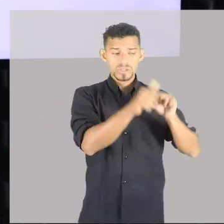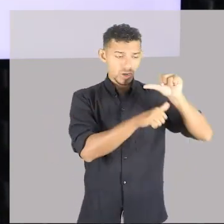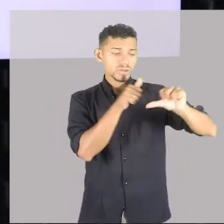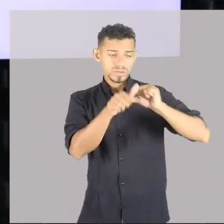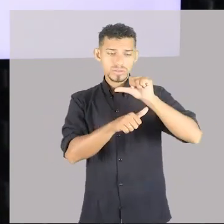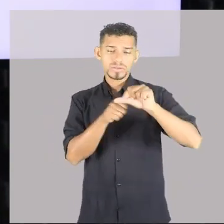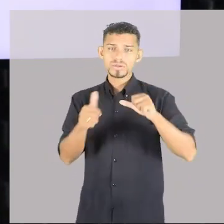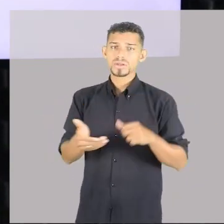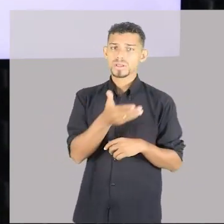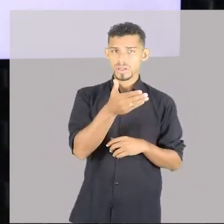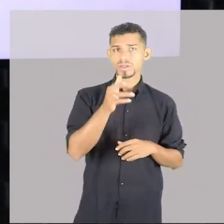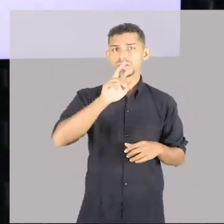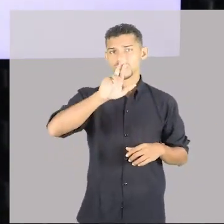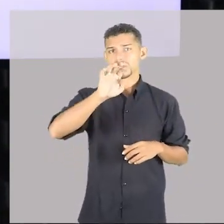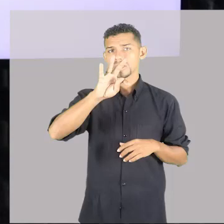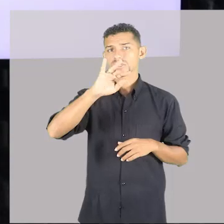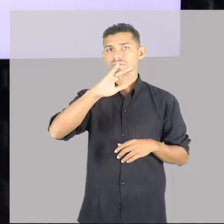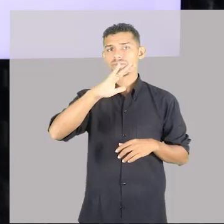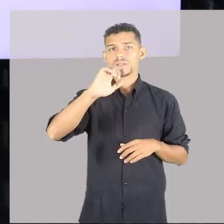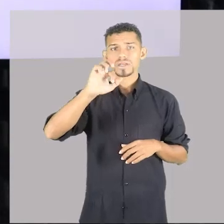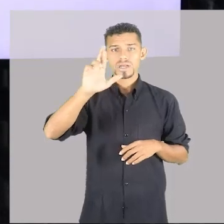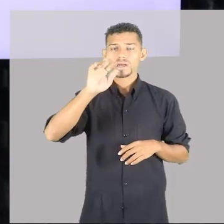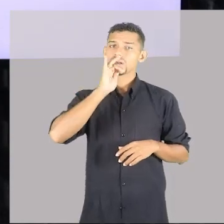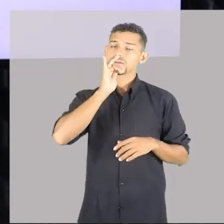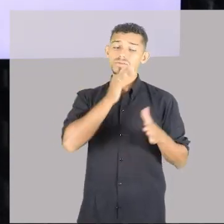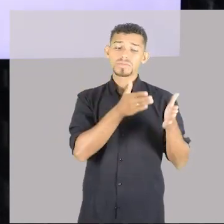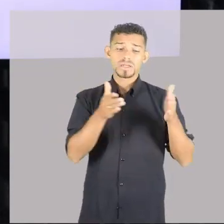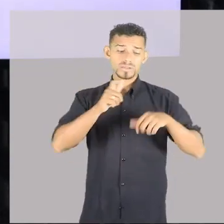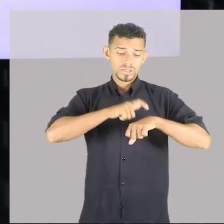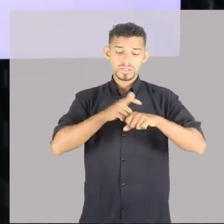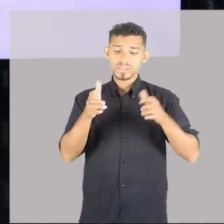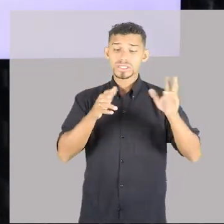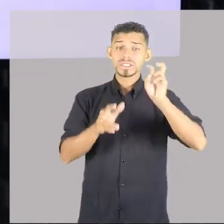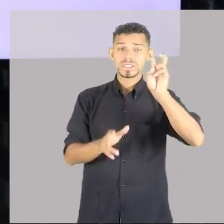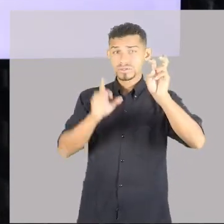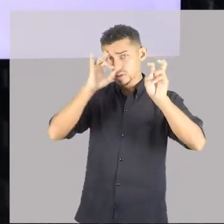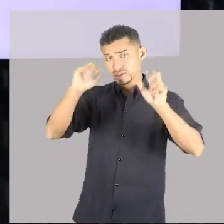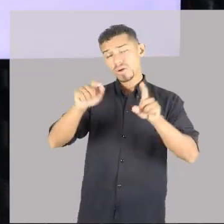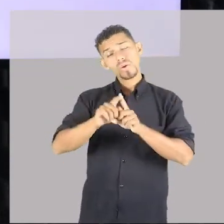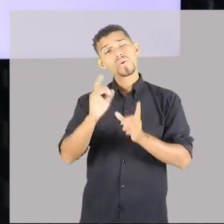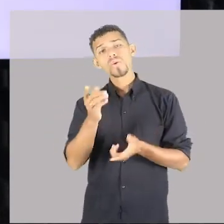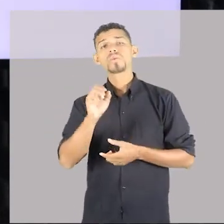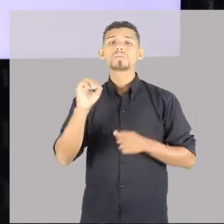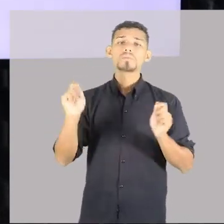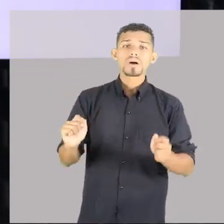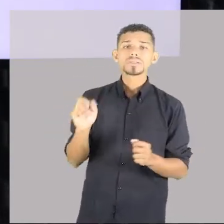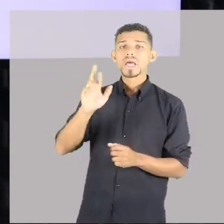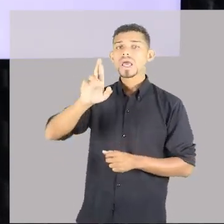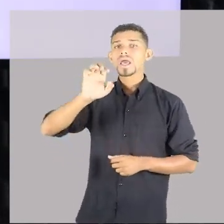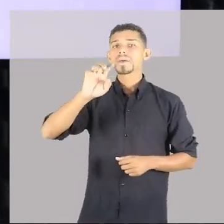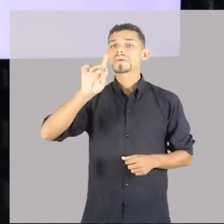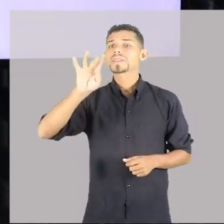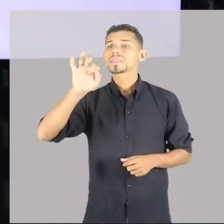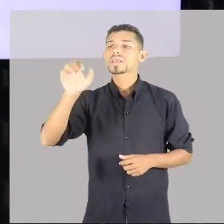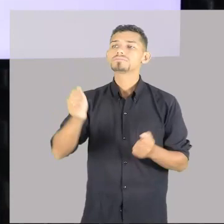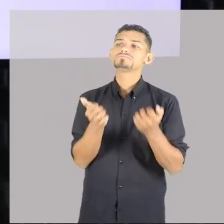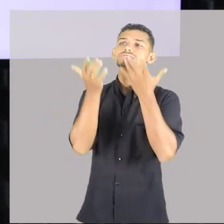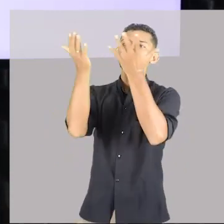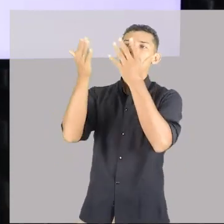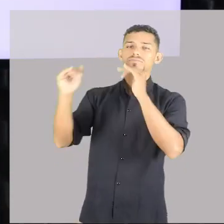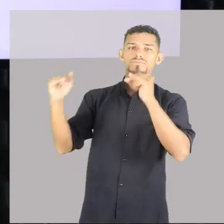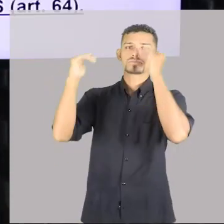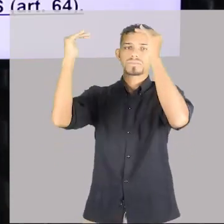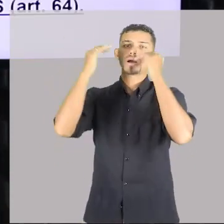a sua decisão, em refazer a sua decisão no prazo de 5 dias, ou você pode remeter esse recurso à autoridade